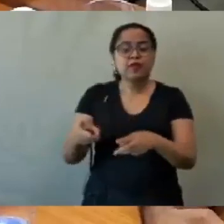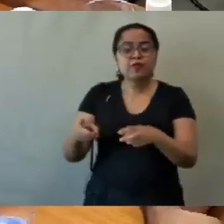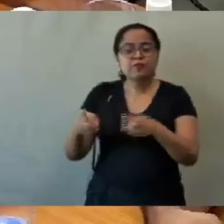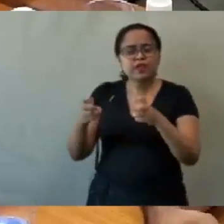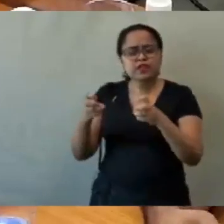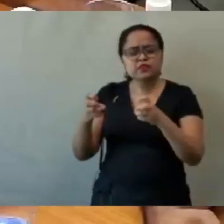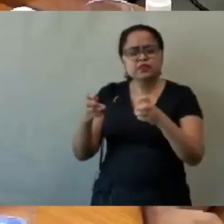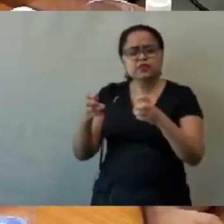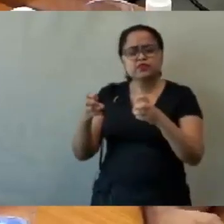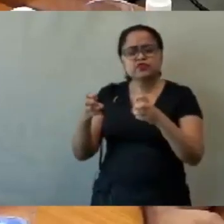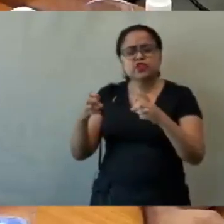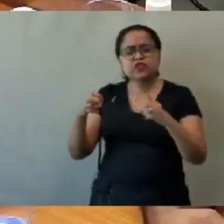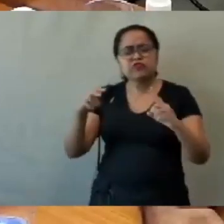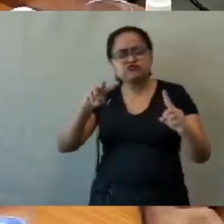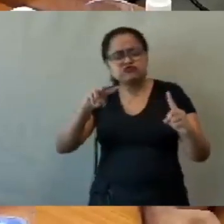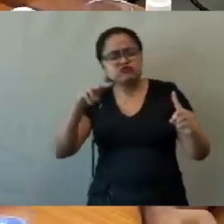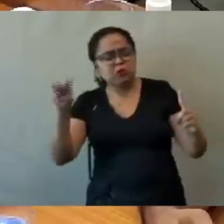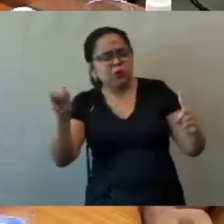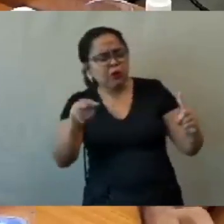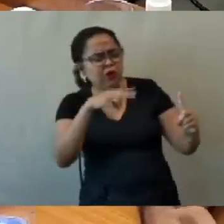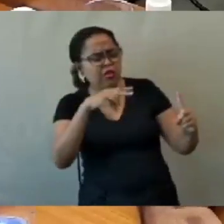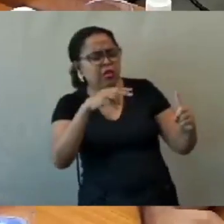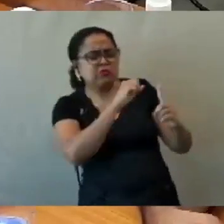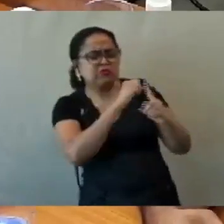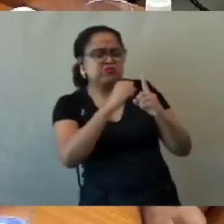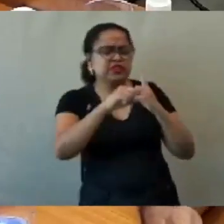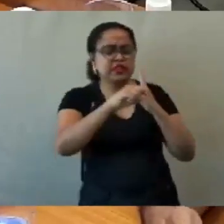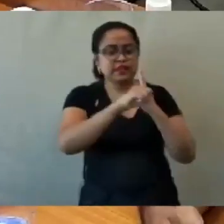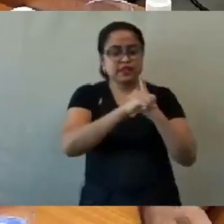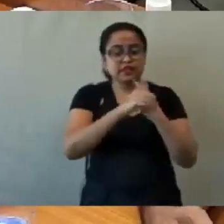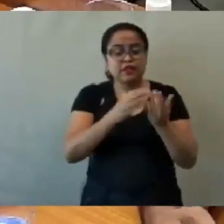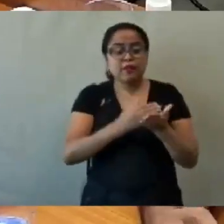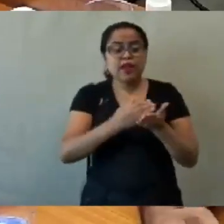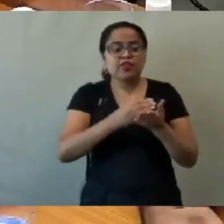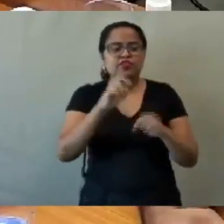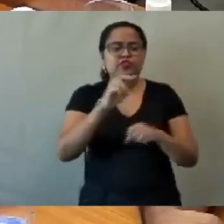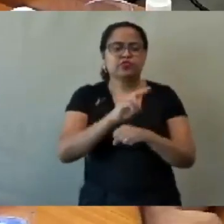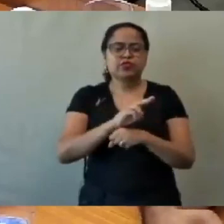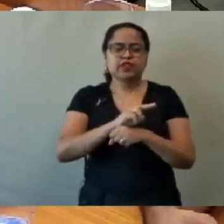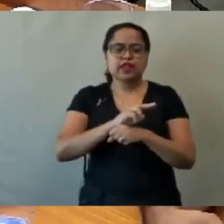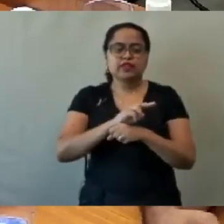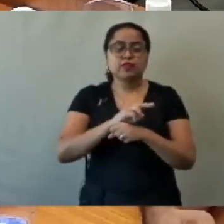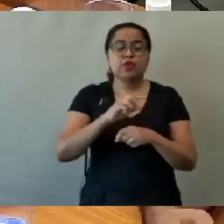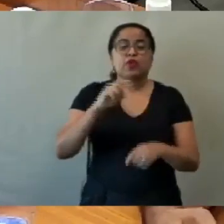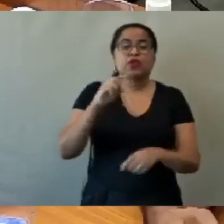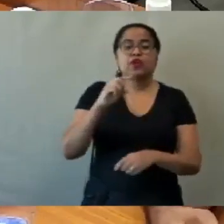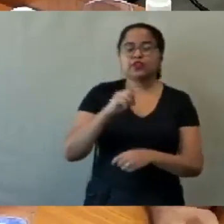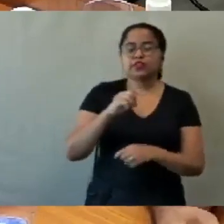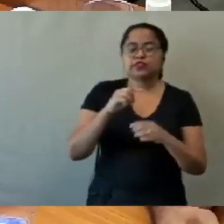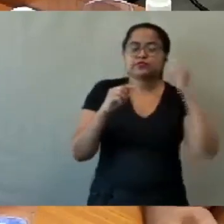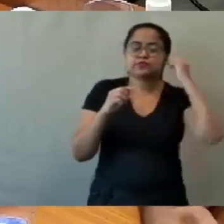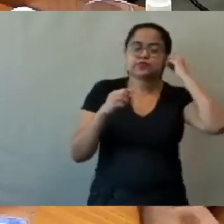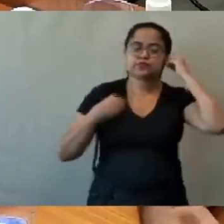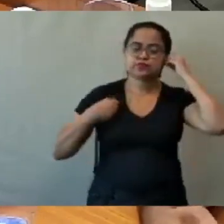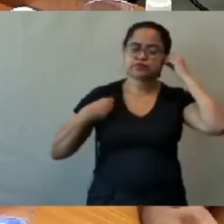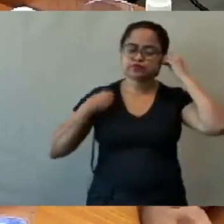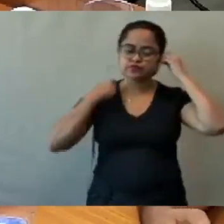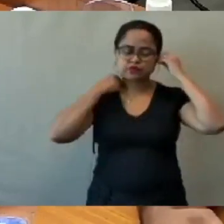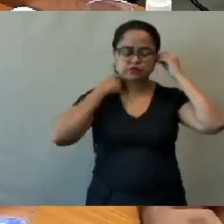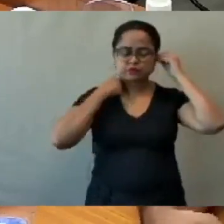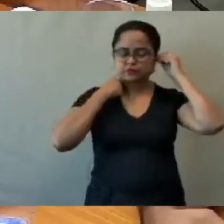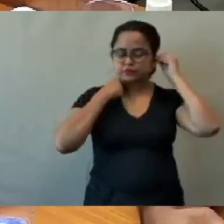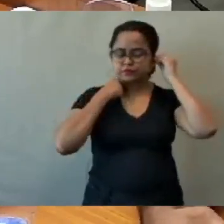olhar para a sociedade a partir do cuidado, a partir de mulheres, sobretudo periféricas, negras, que são